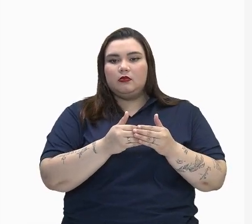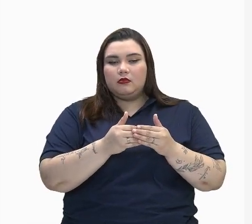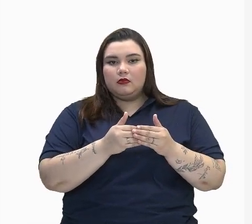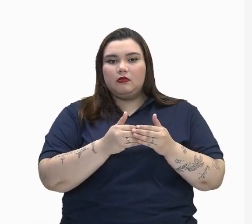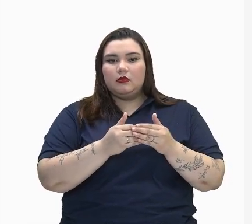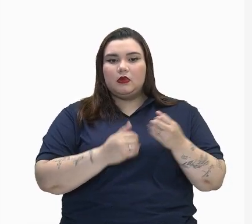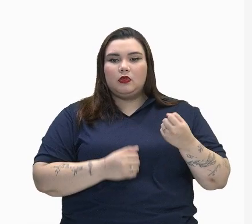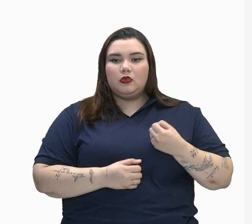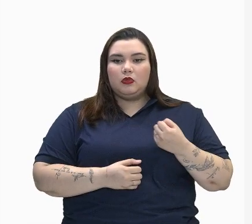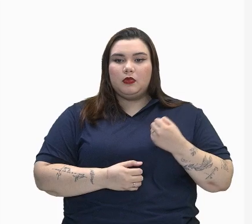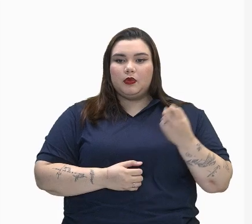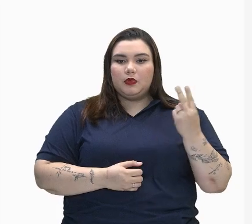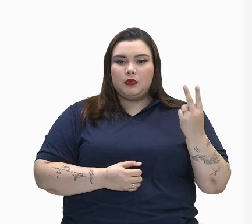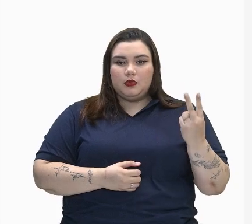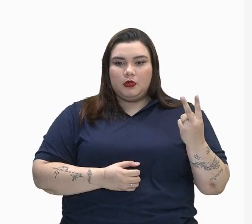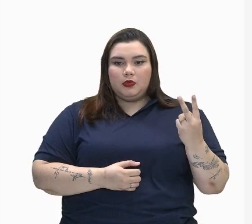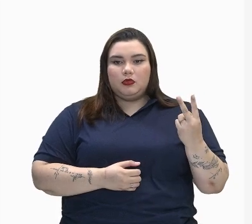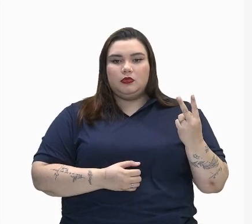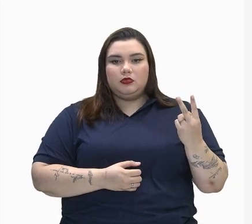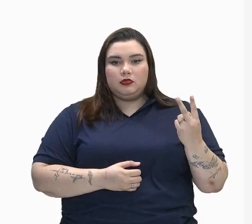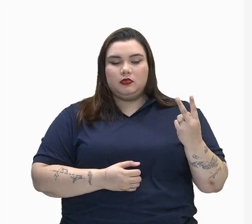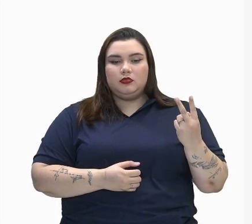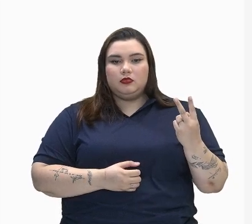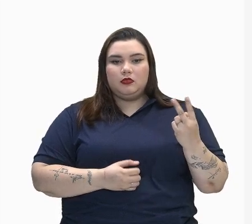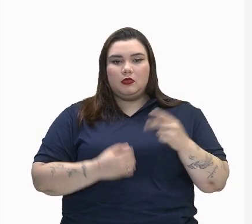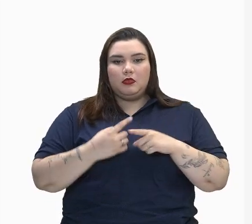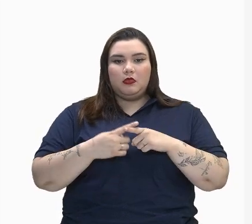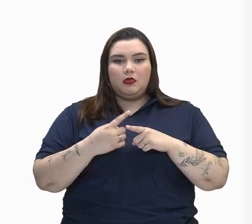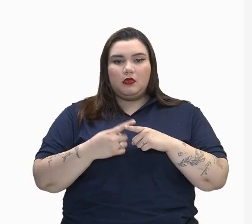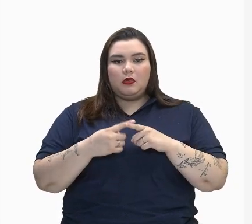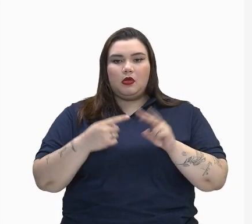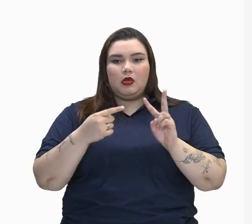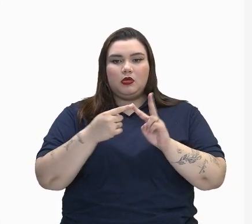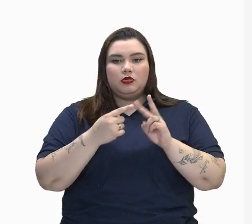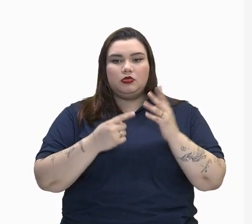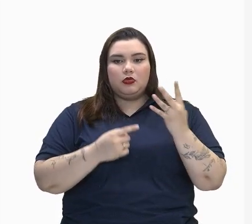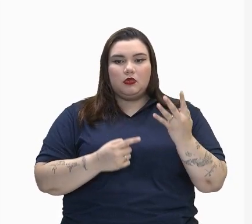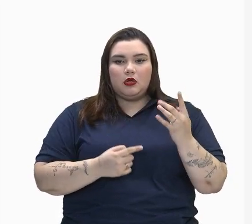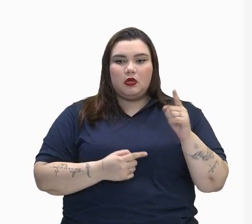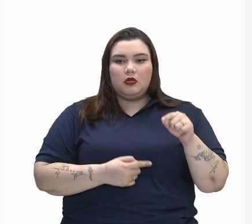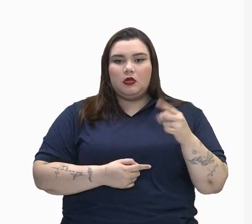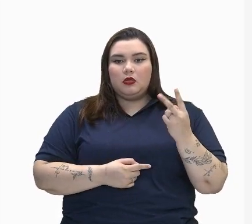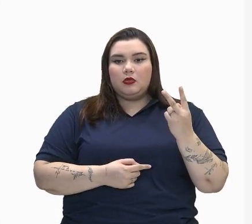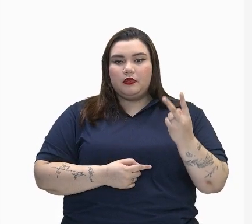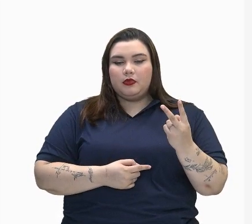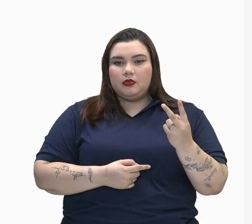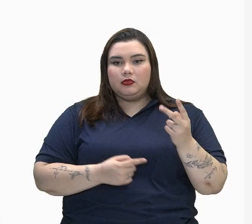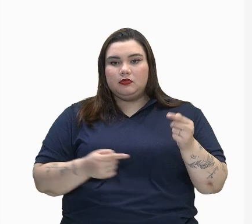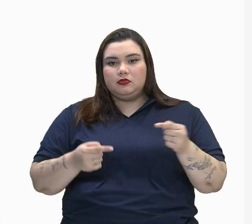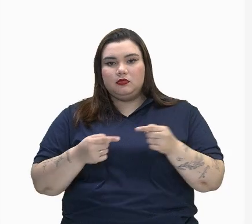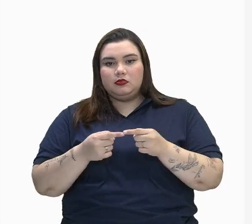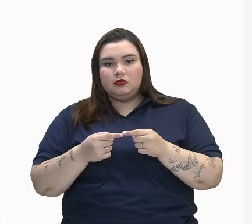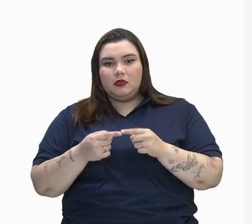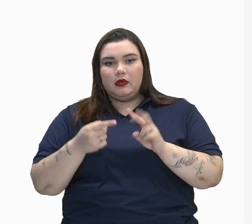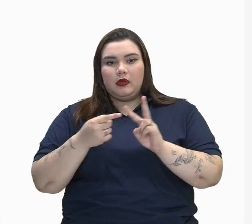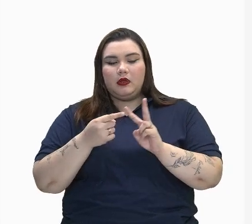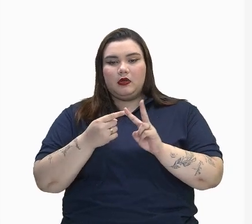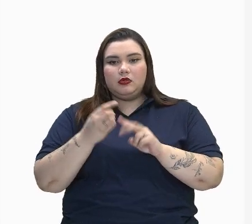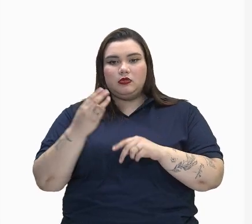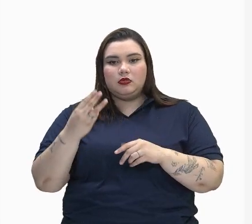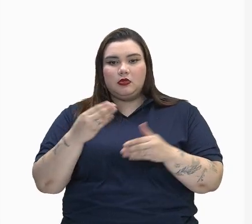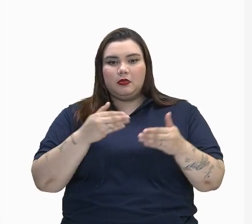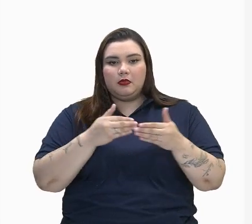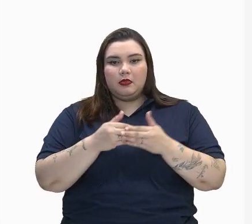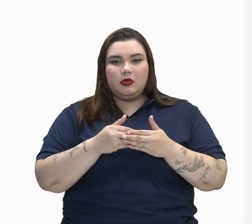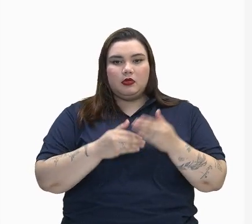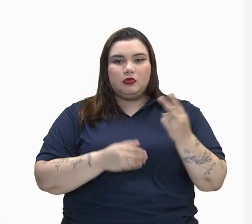mais próxima do 2 do que do 1, porque a raiz de 4 é quanto? É 2. Então, a raiz de 3 vai estar mais próxima